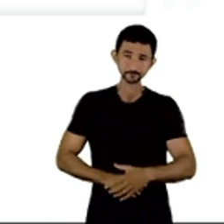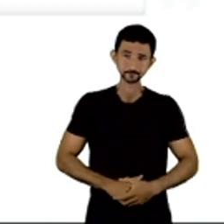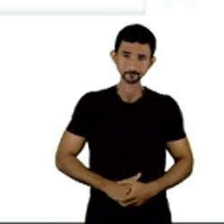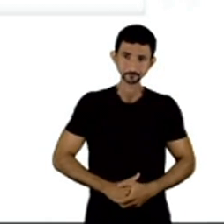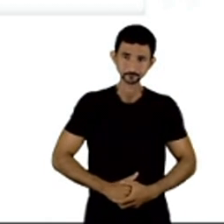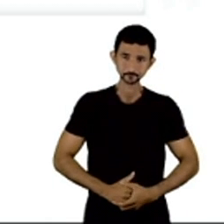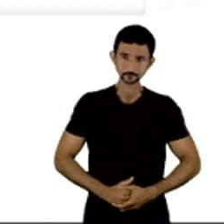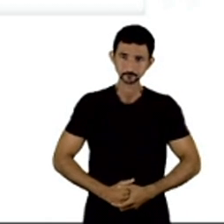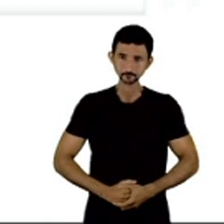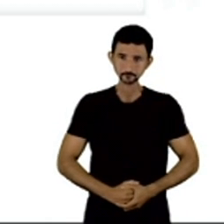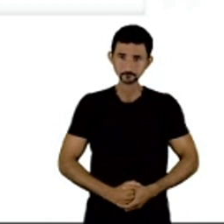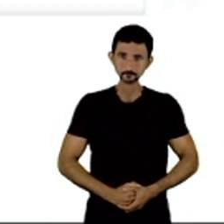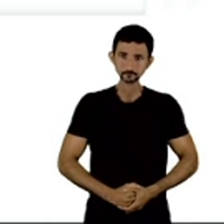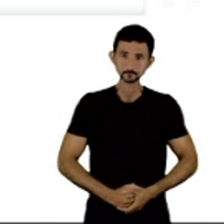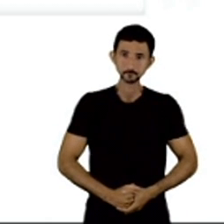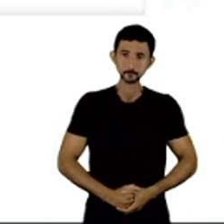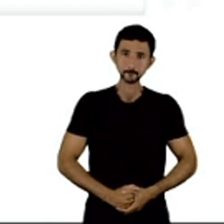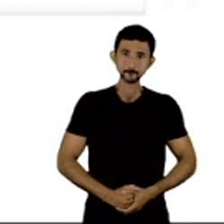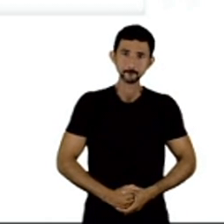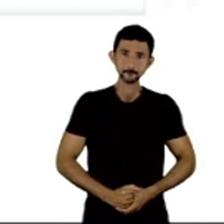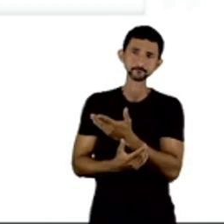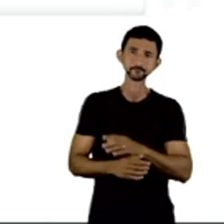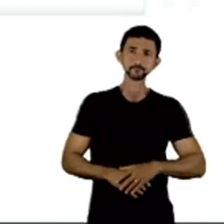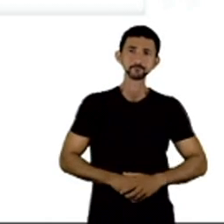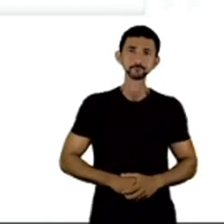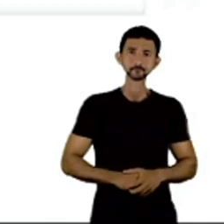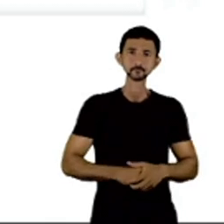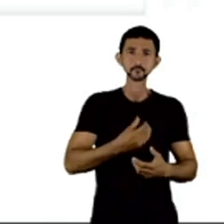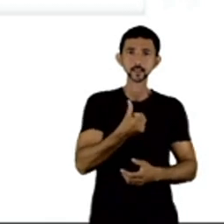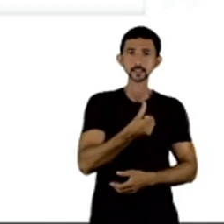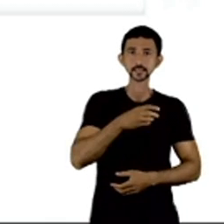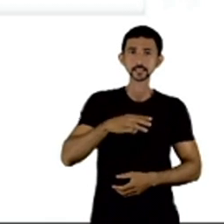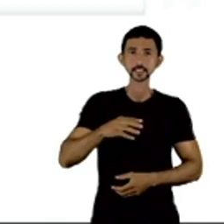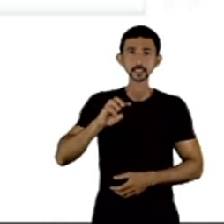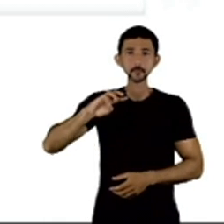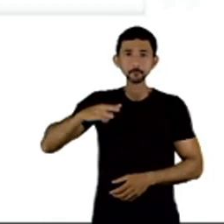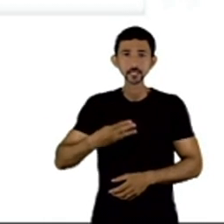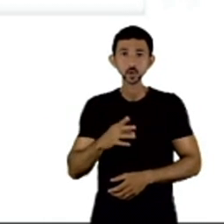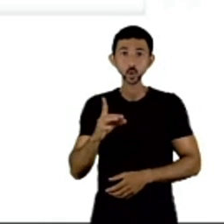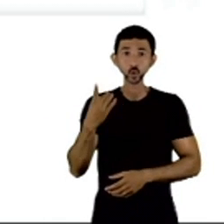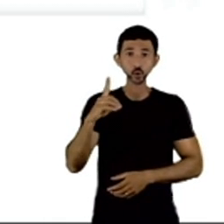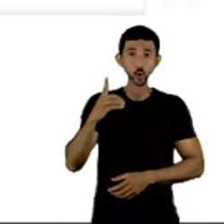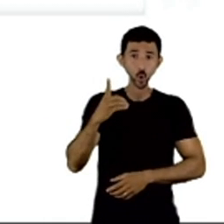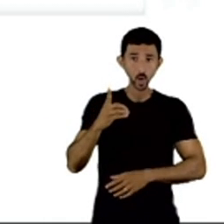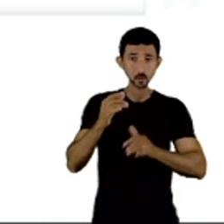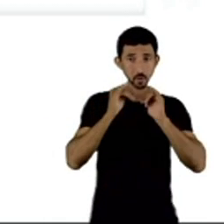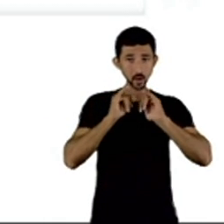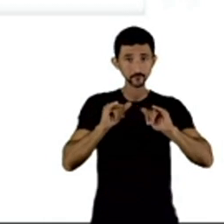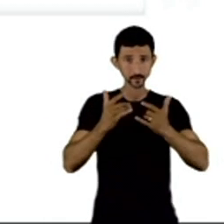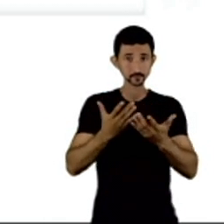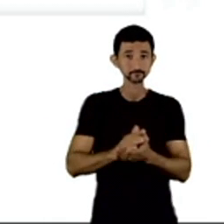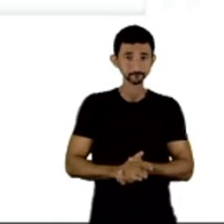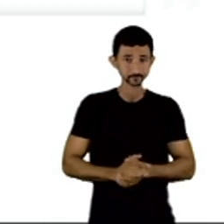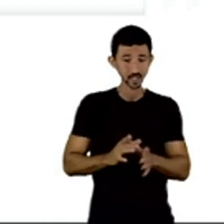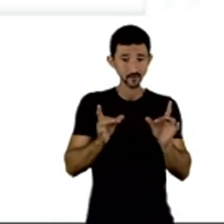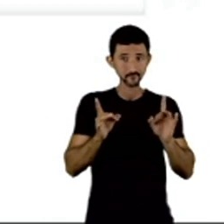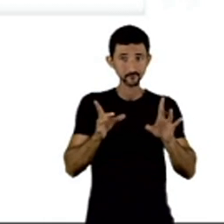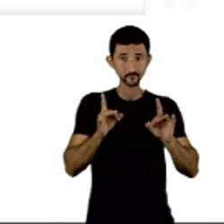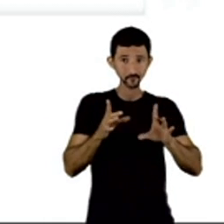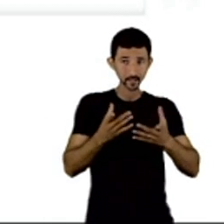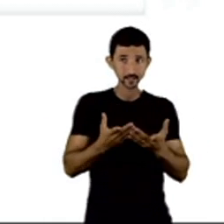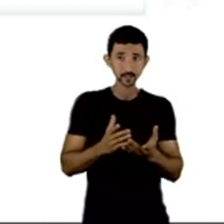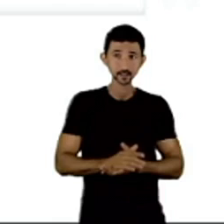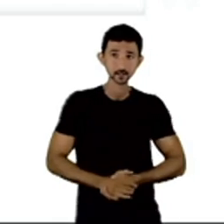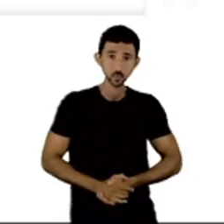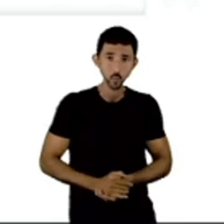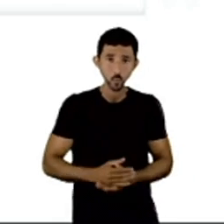mesmo recurso, tá? Leia comigo. 63 milhões de dólares é um aviso. Estou vendendo,